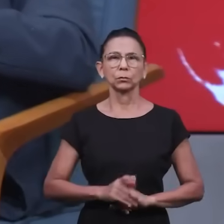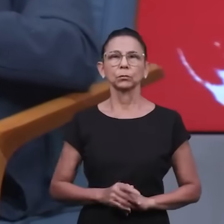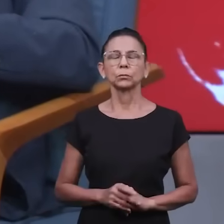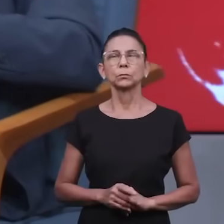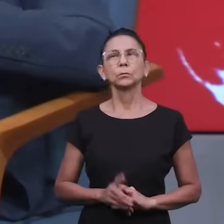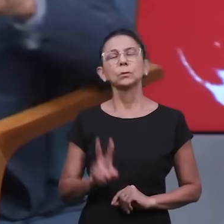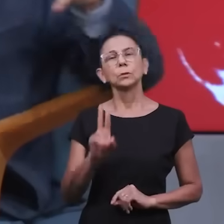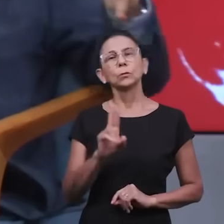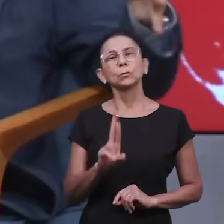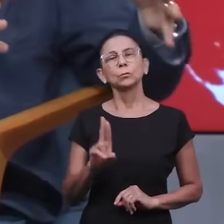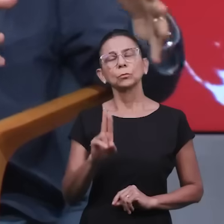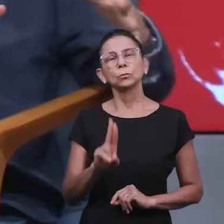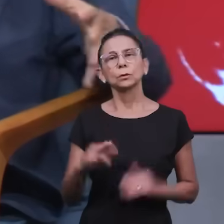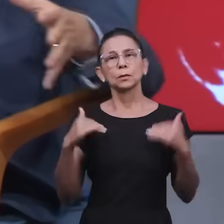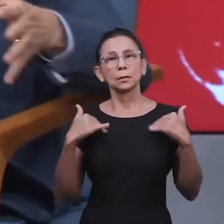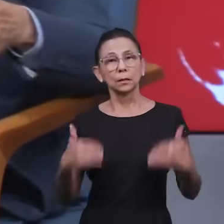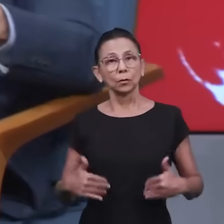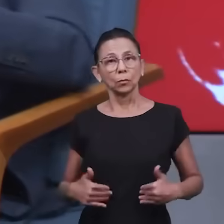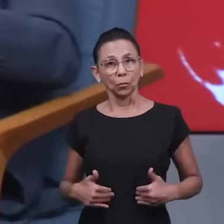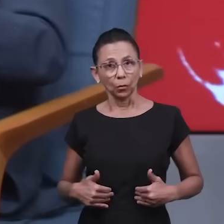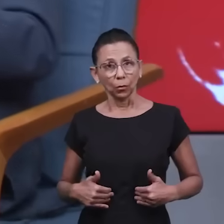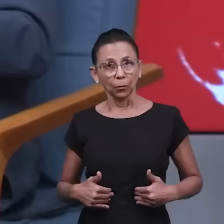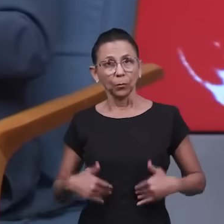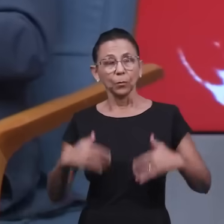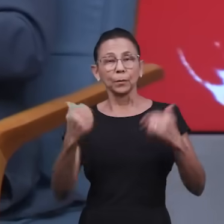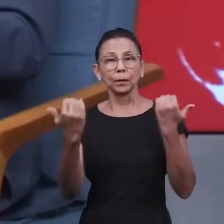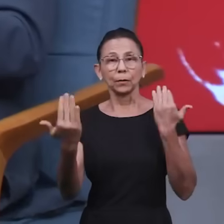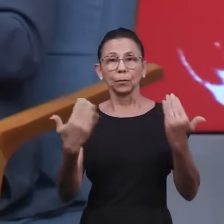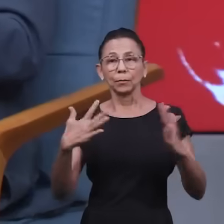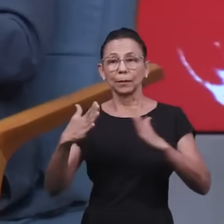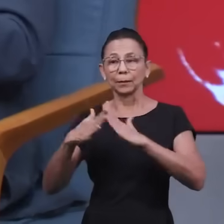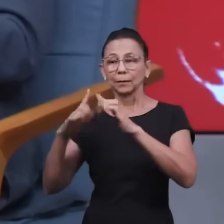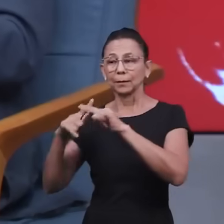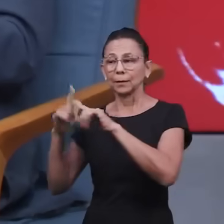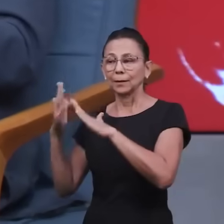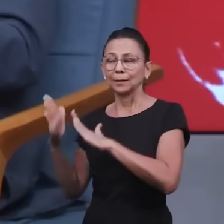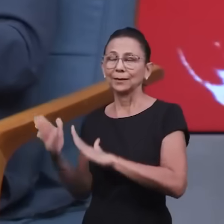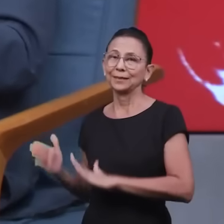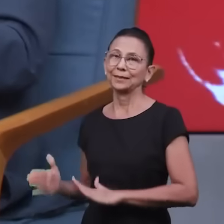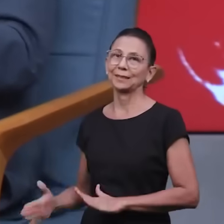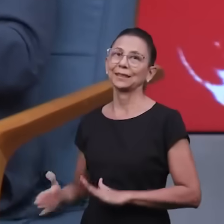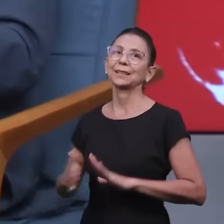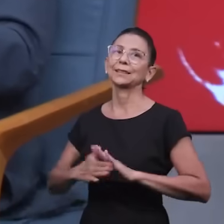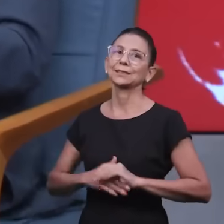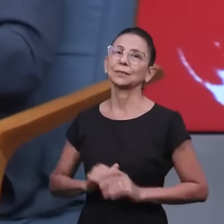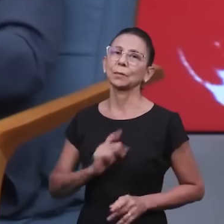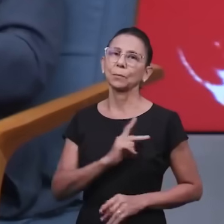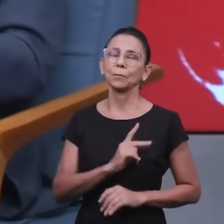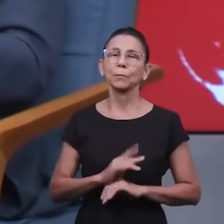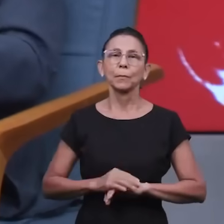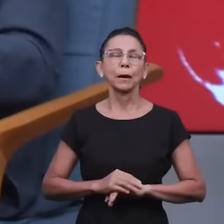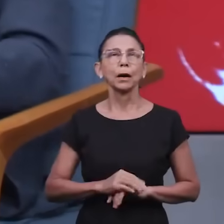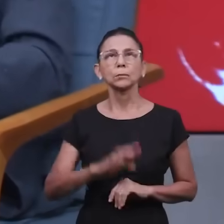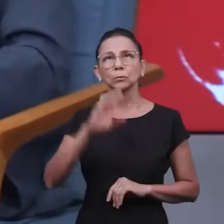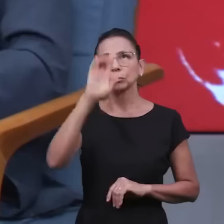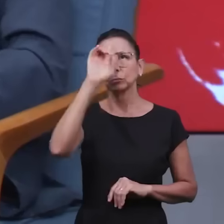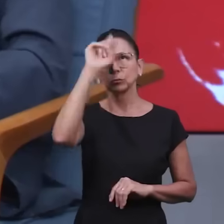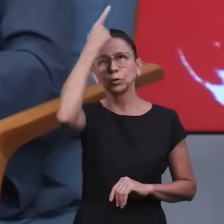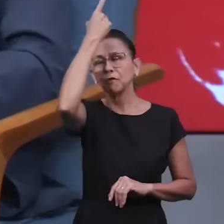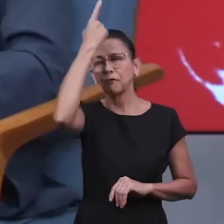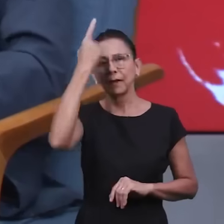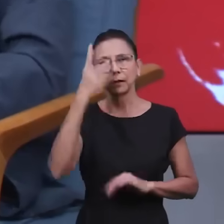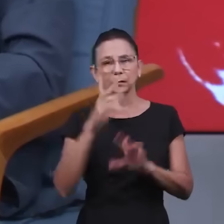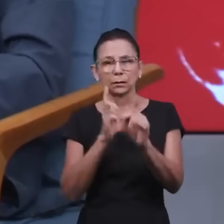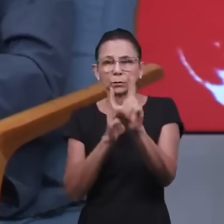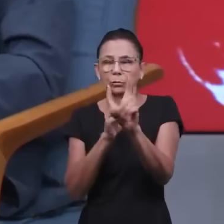para descrever tudo isso que vinha acontecendo na igreja. Ele não cria, já disse isso lá em outros